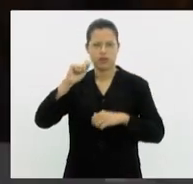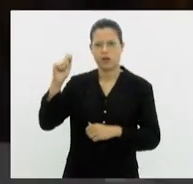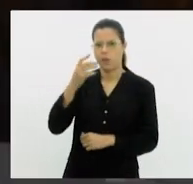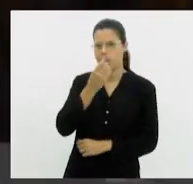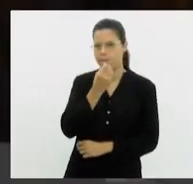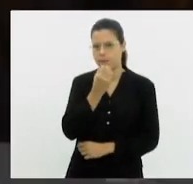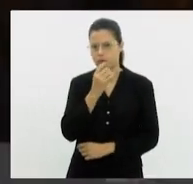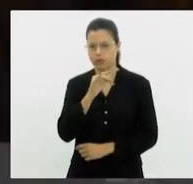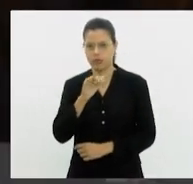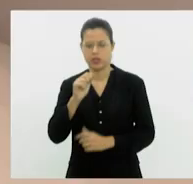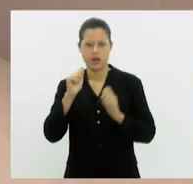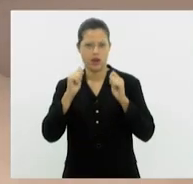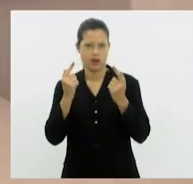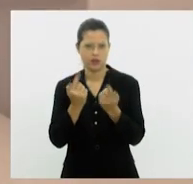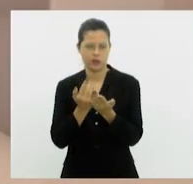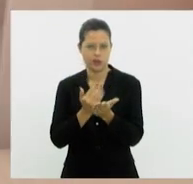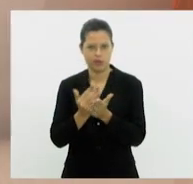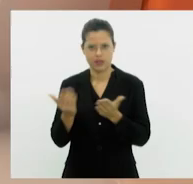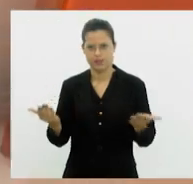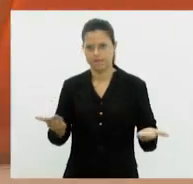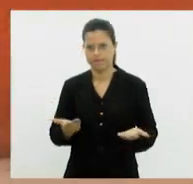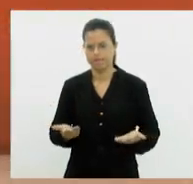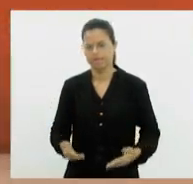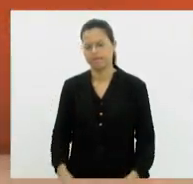Alerj começa agora.